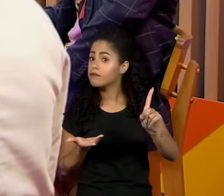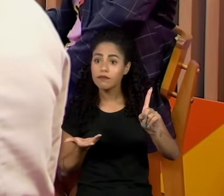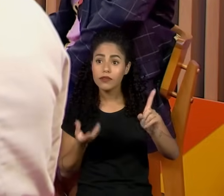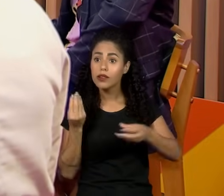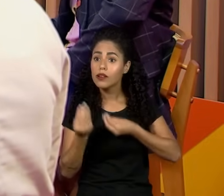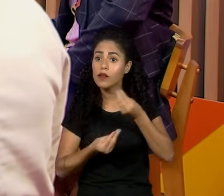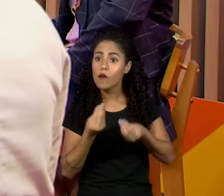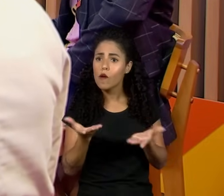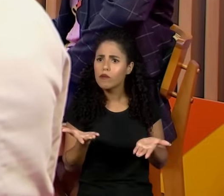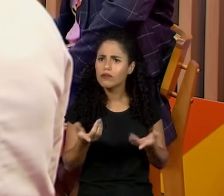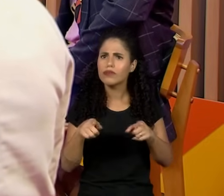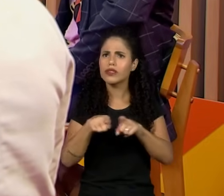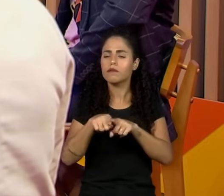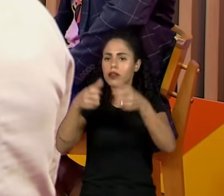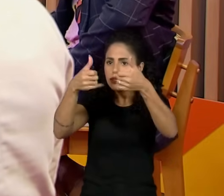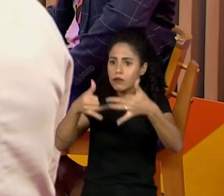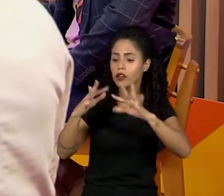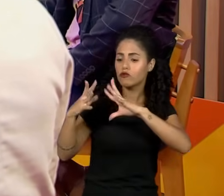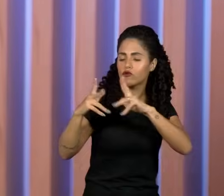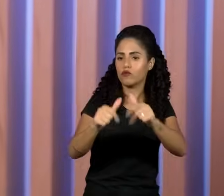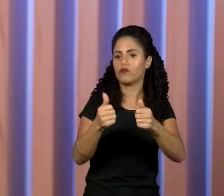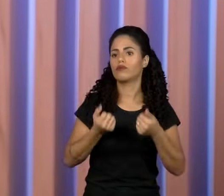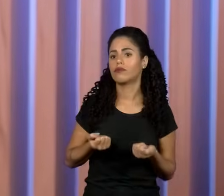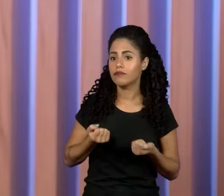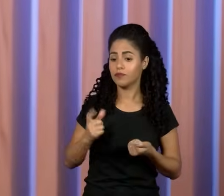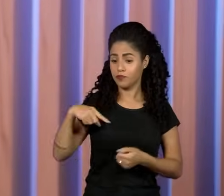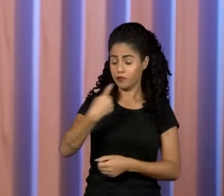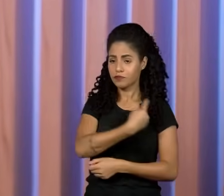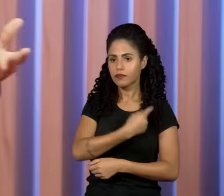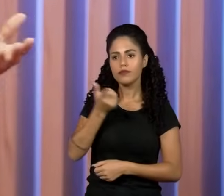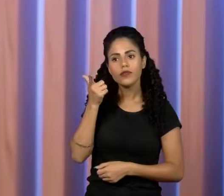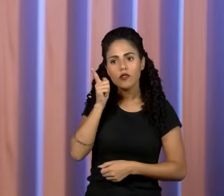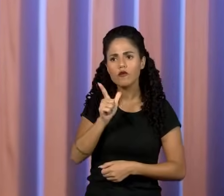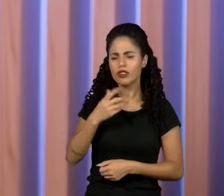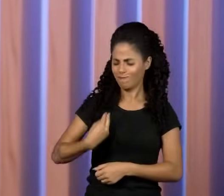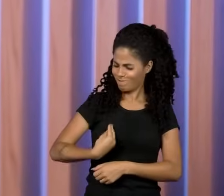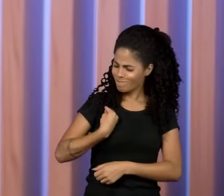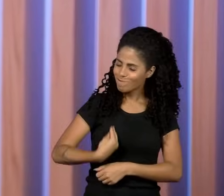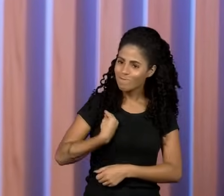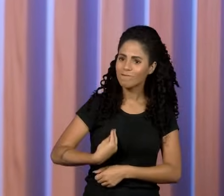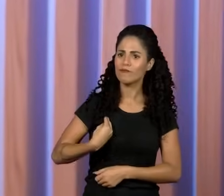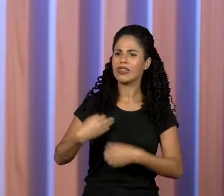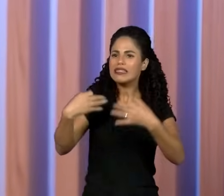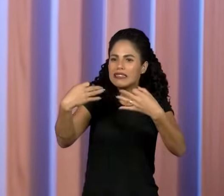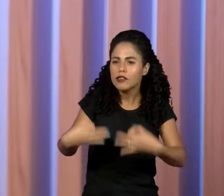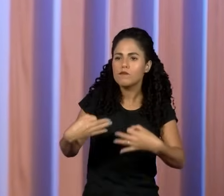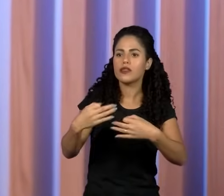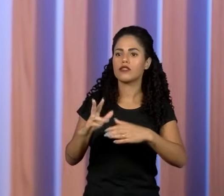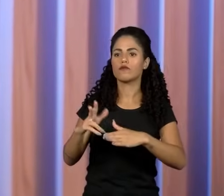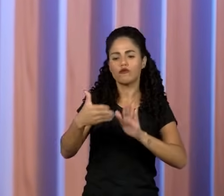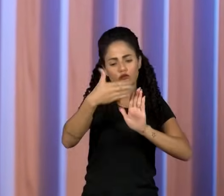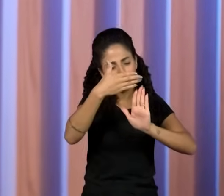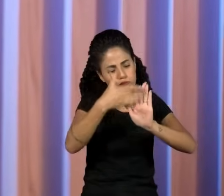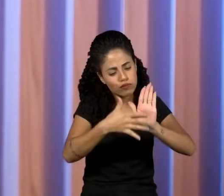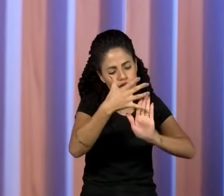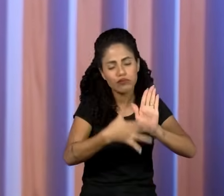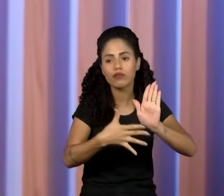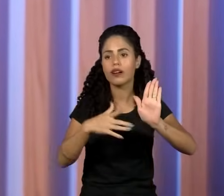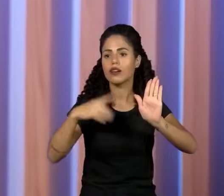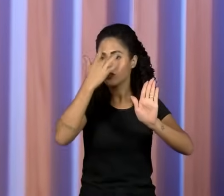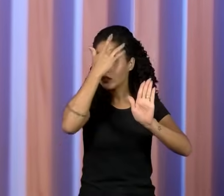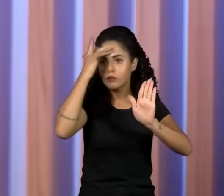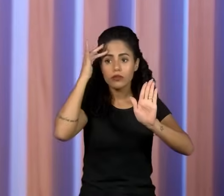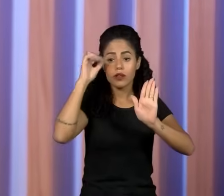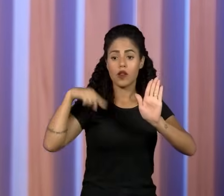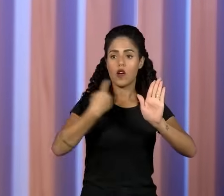sobretudo das contradições. E aí, quando nós estamos vivendo esse enegrecimento das salas de roteiro, a gente